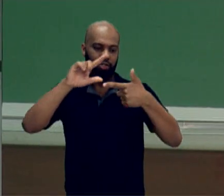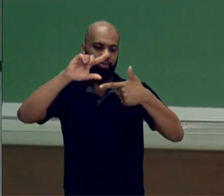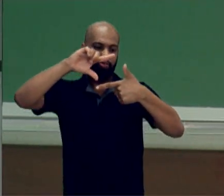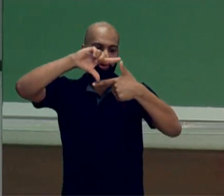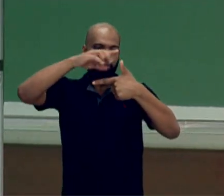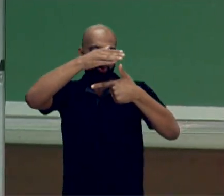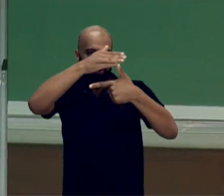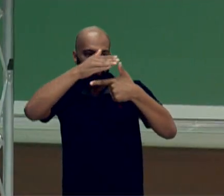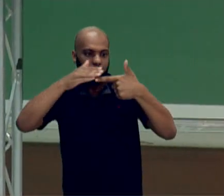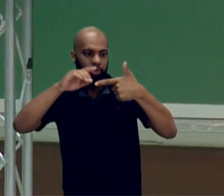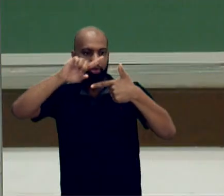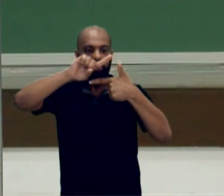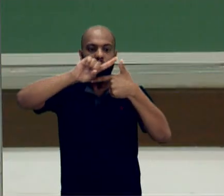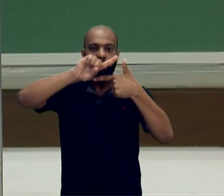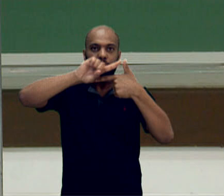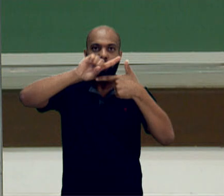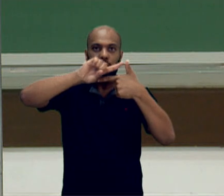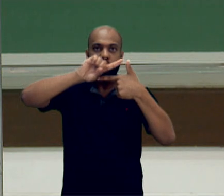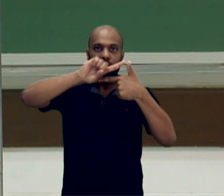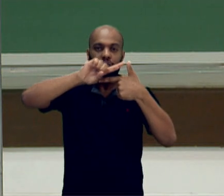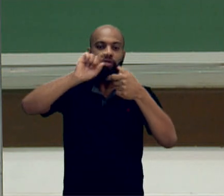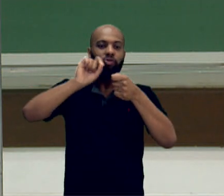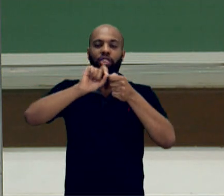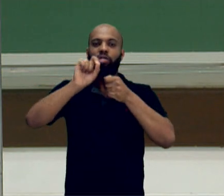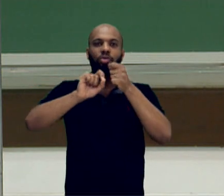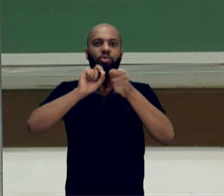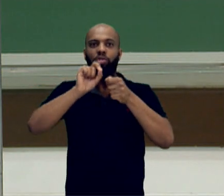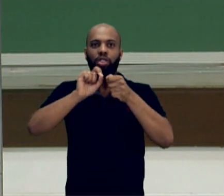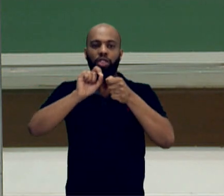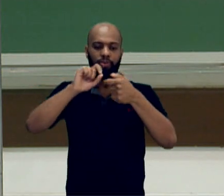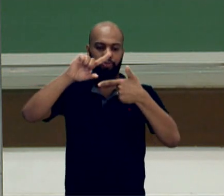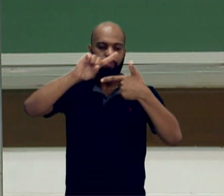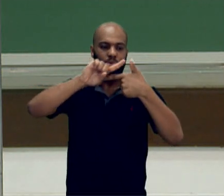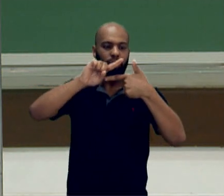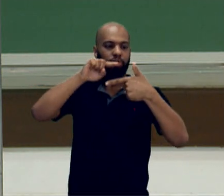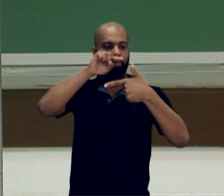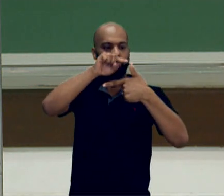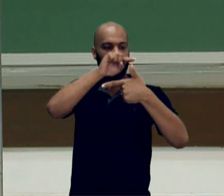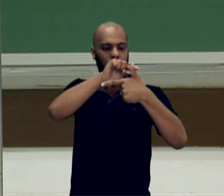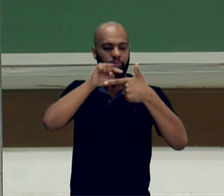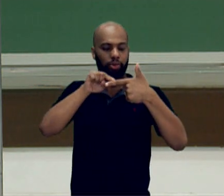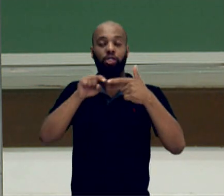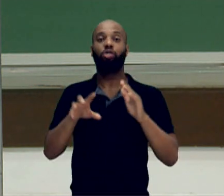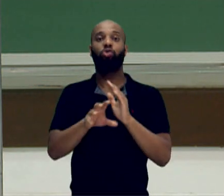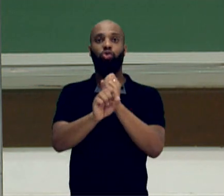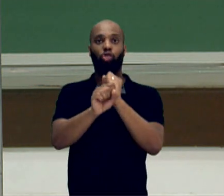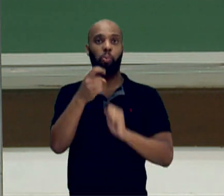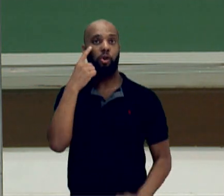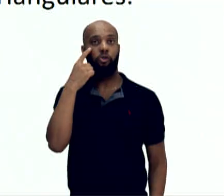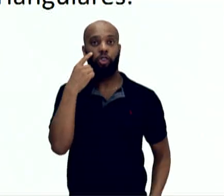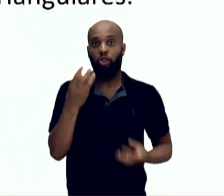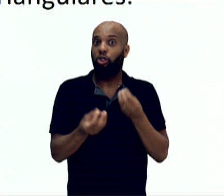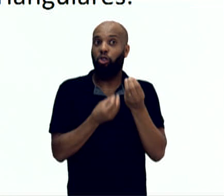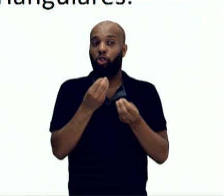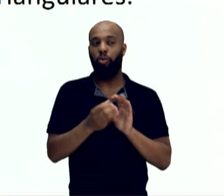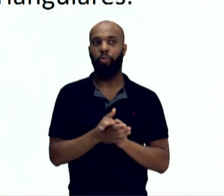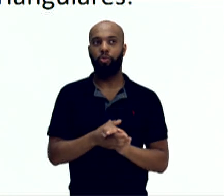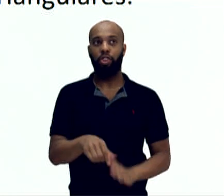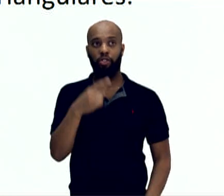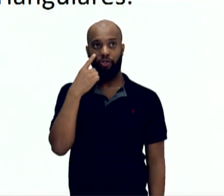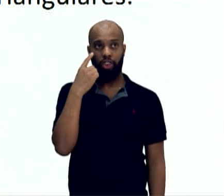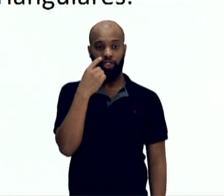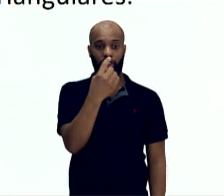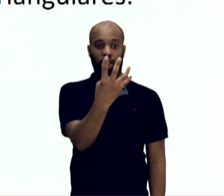esse triângulo, eu vou ter que fazer o quê com essas 3 medidas? Somar, certo? Vamos ver como é que ficou?